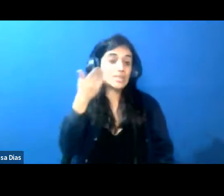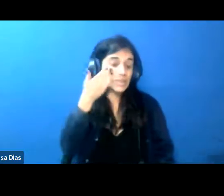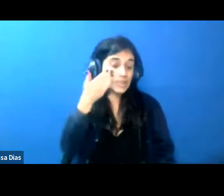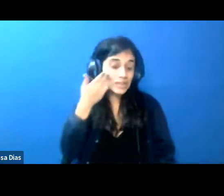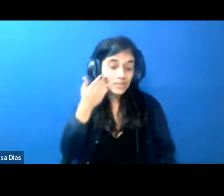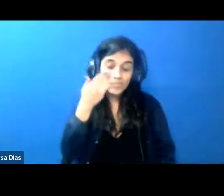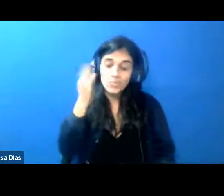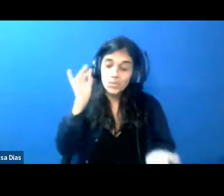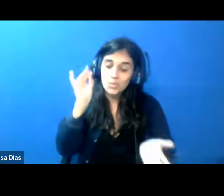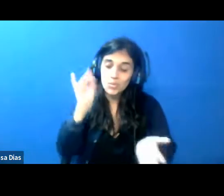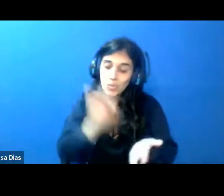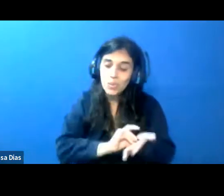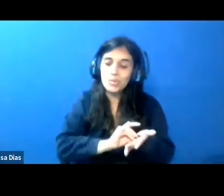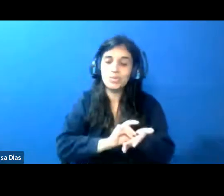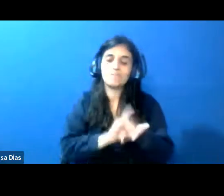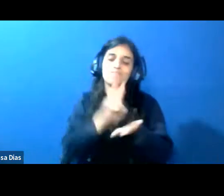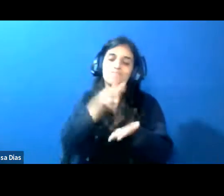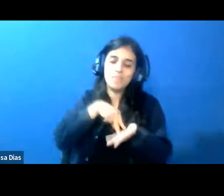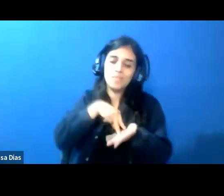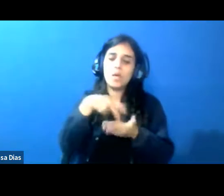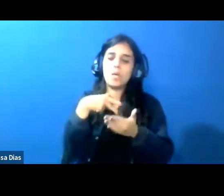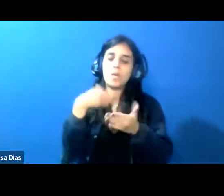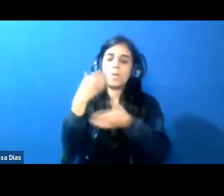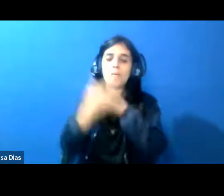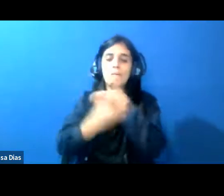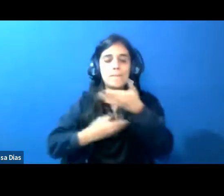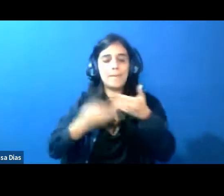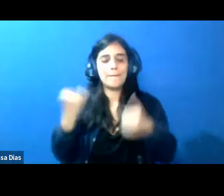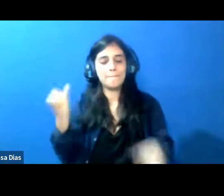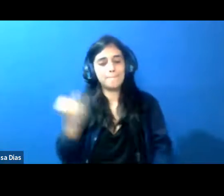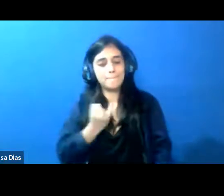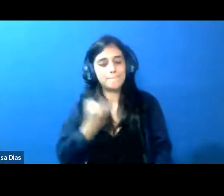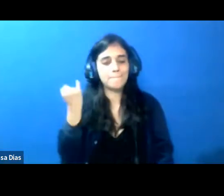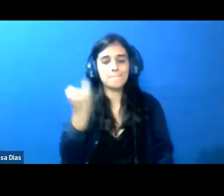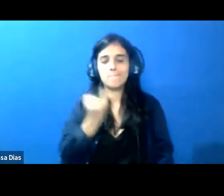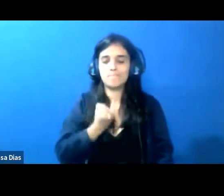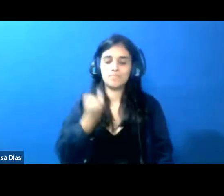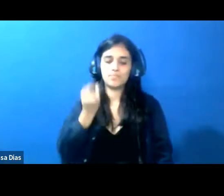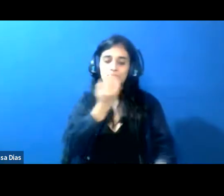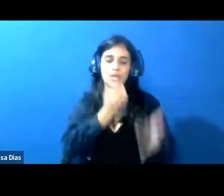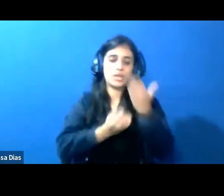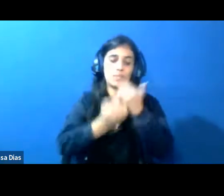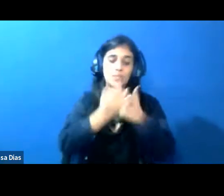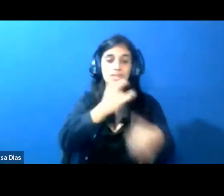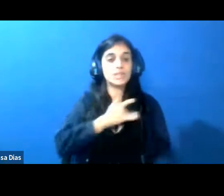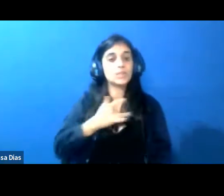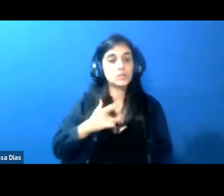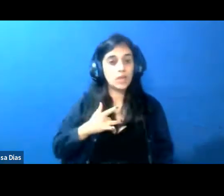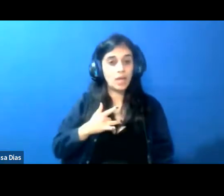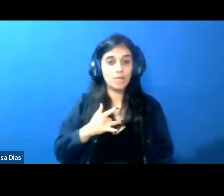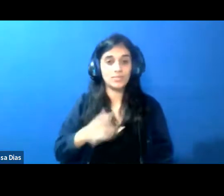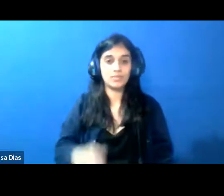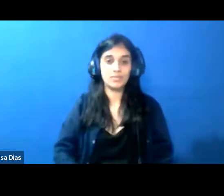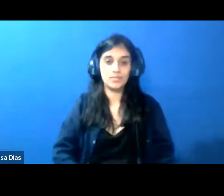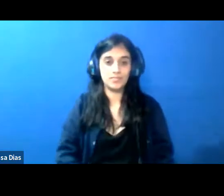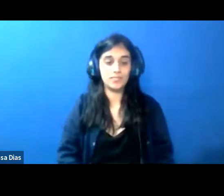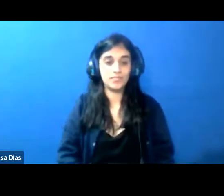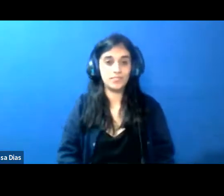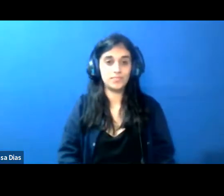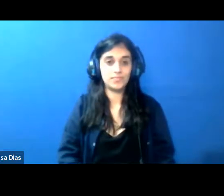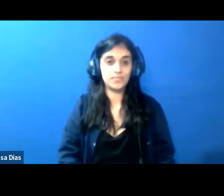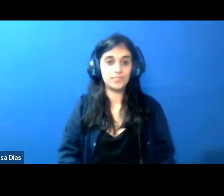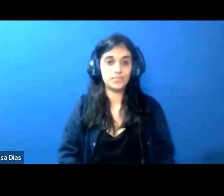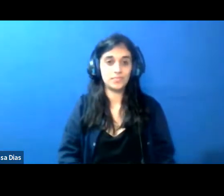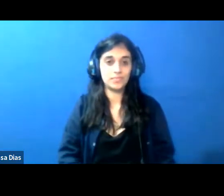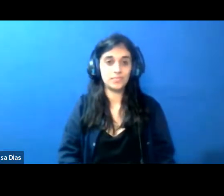para compartilhar a grandeza dos alimentos saudáveis. Quero dizer que